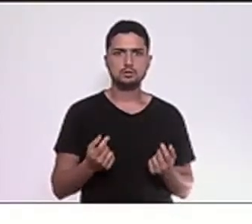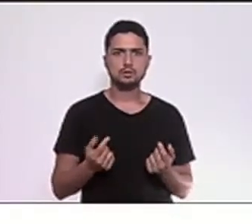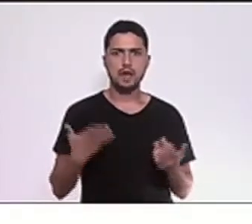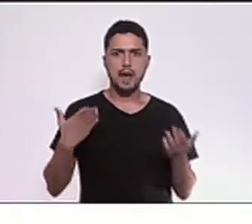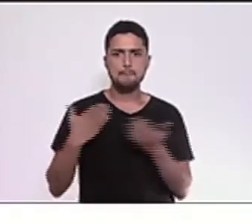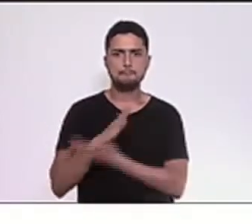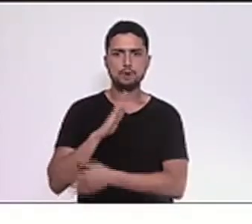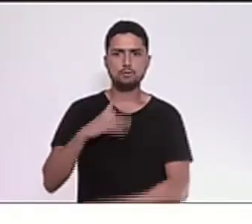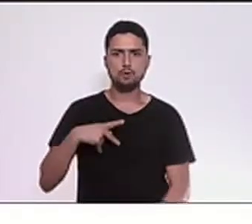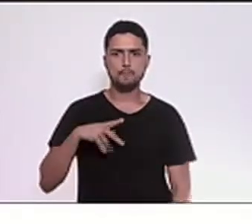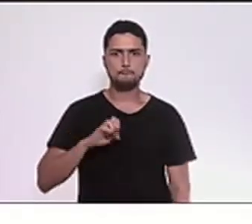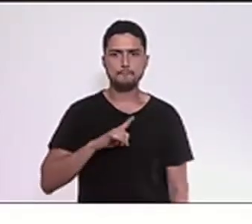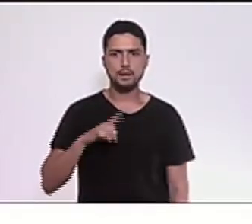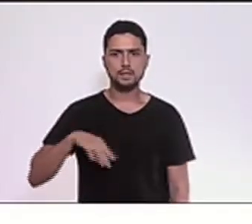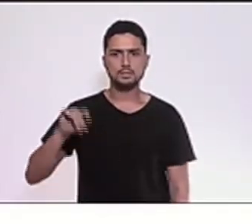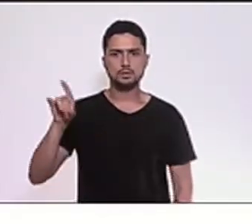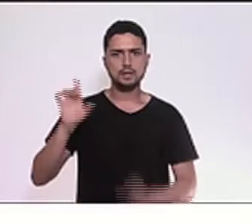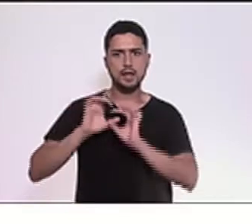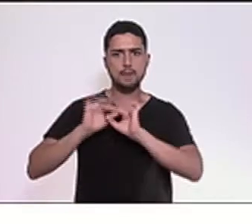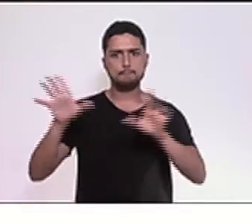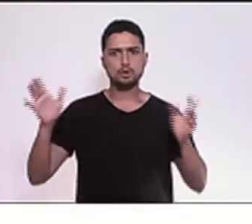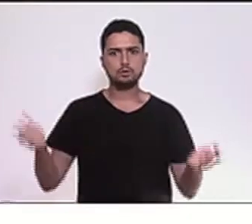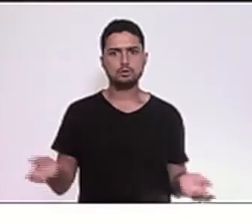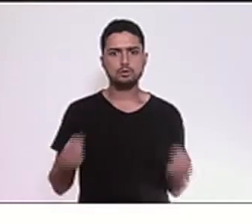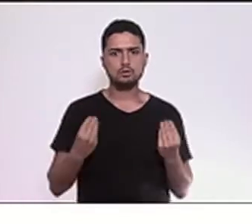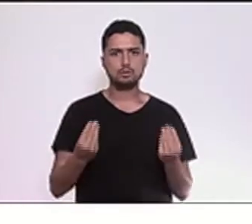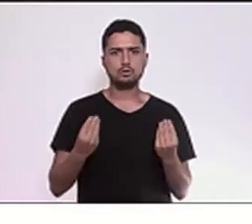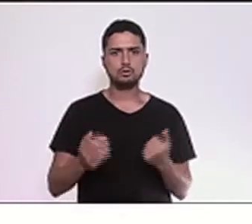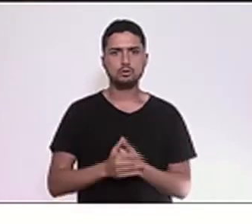Janeiro, Pezão? Como?